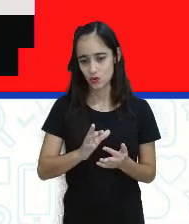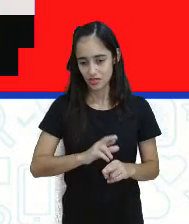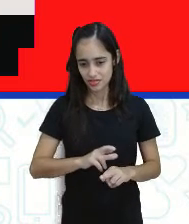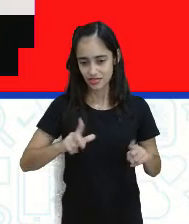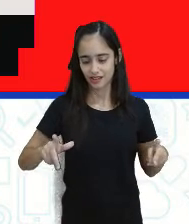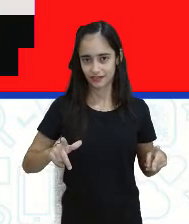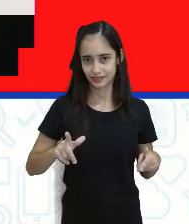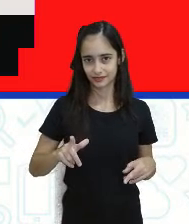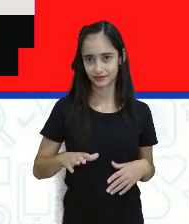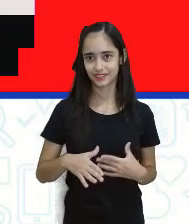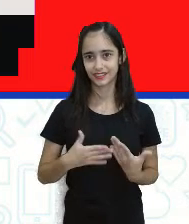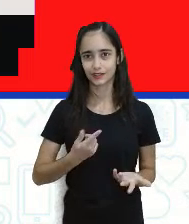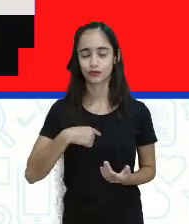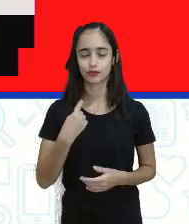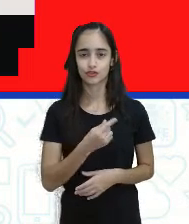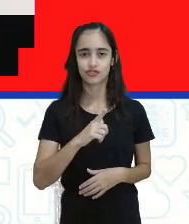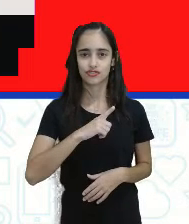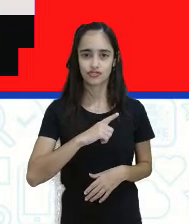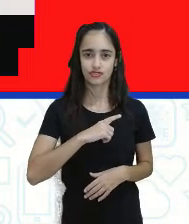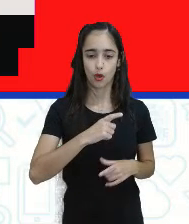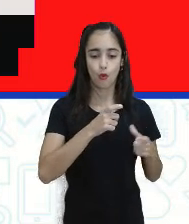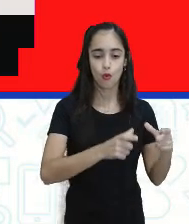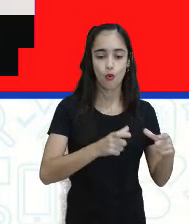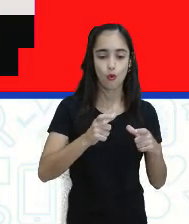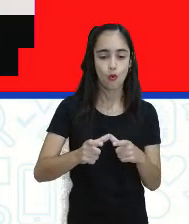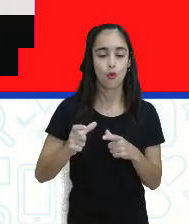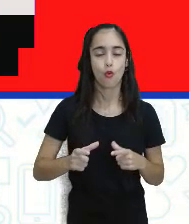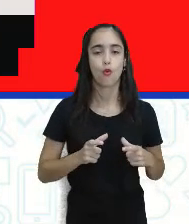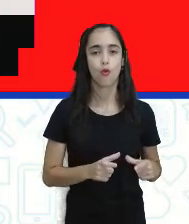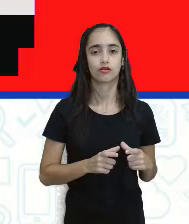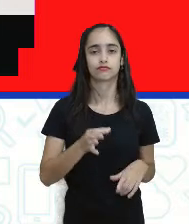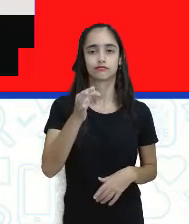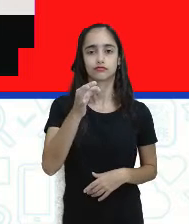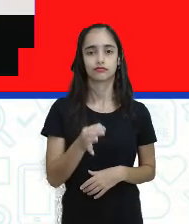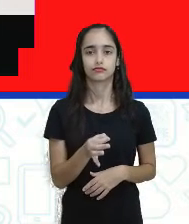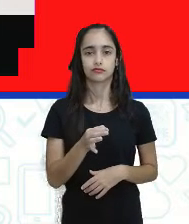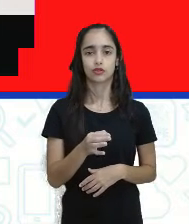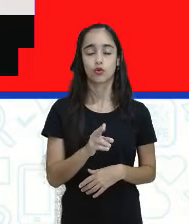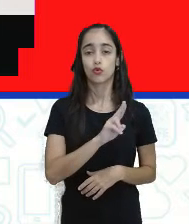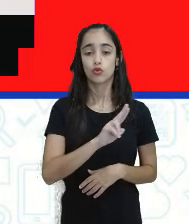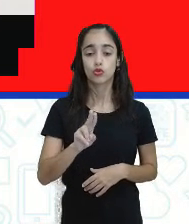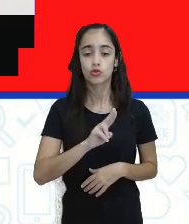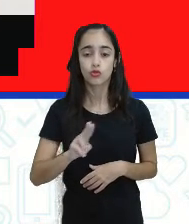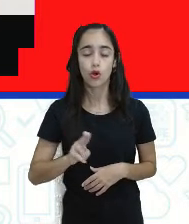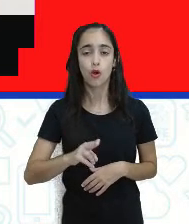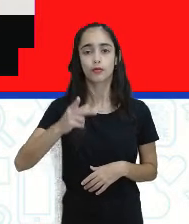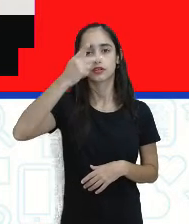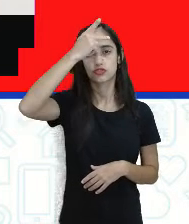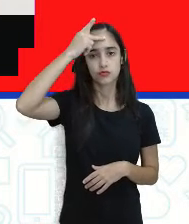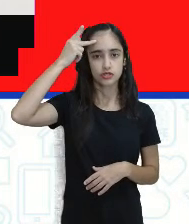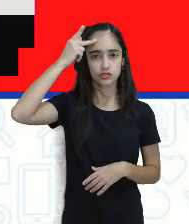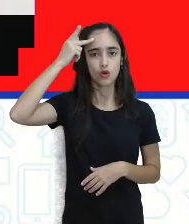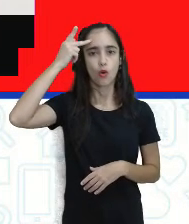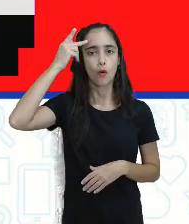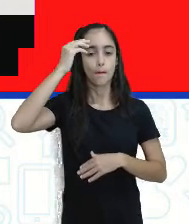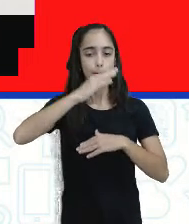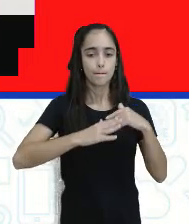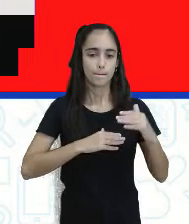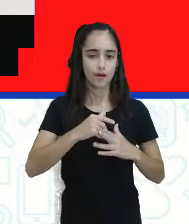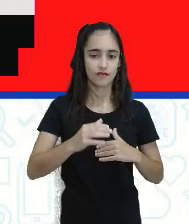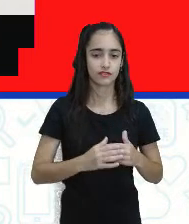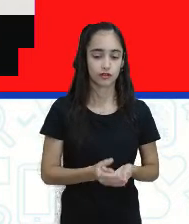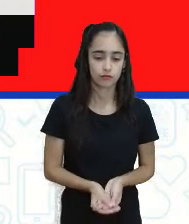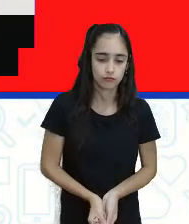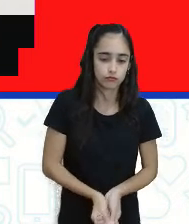algumas posições, né? Alguns nomes que são dados às pessoas que jogam voleibol. Então, nós temos 2 ponteiros. E aí, como eu